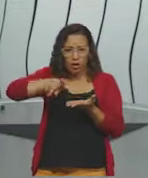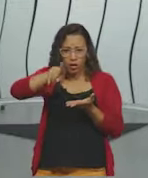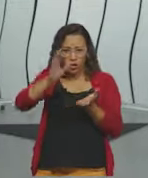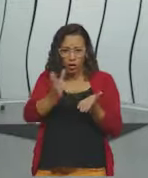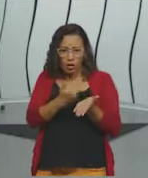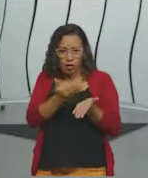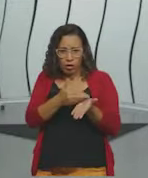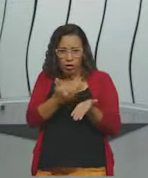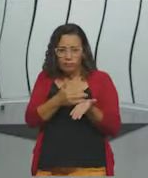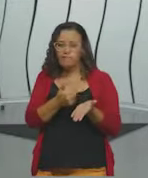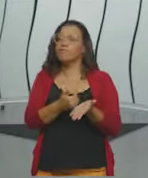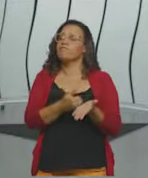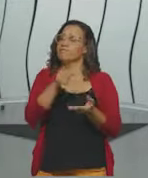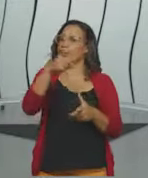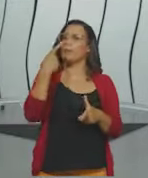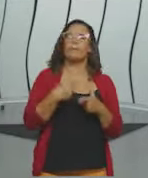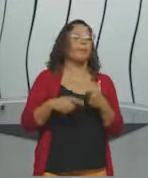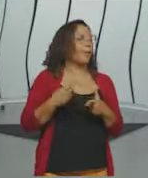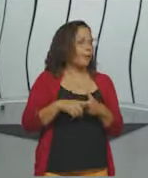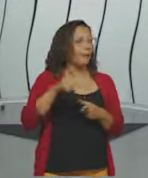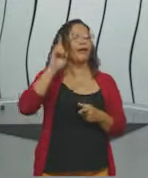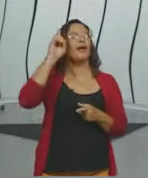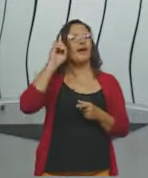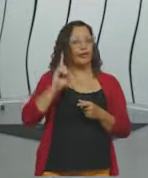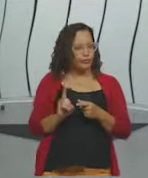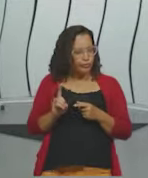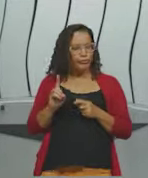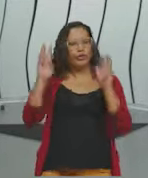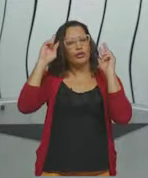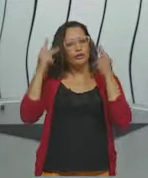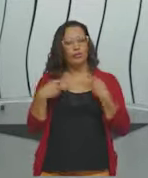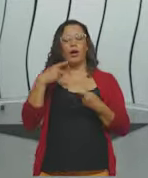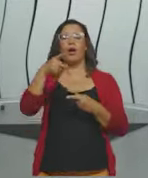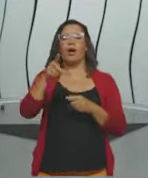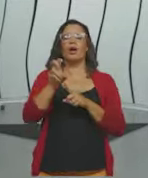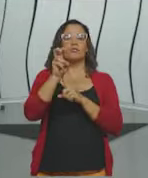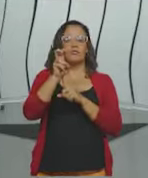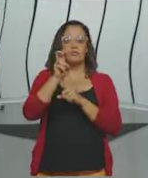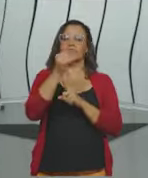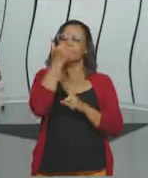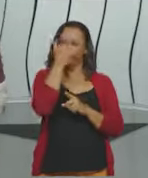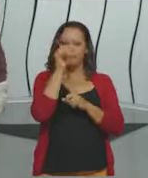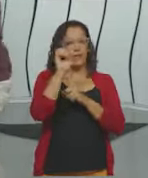com os direitos humanos e aí vai zerar sua competência 5. Tudo bem?